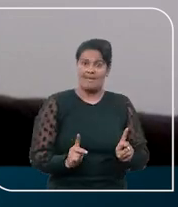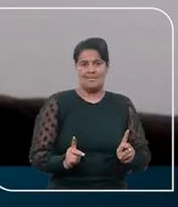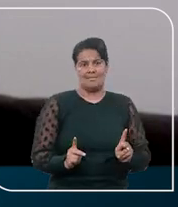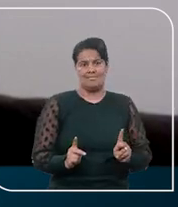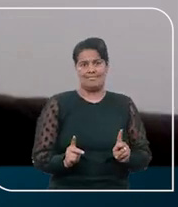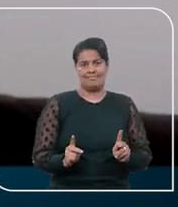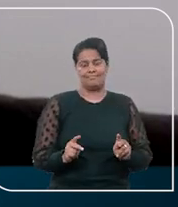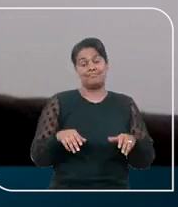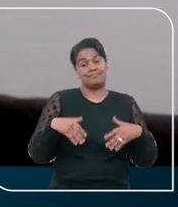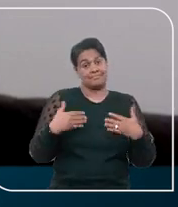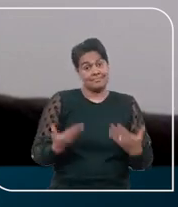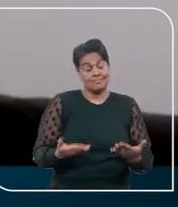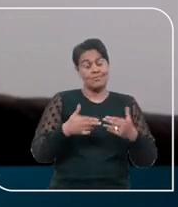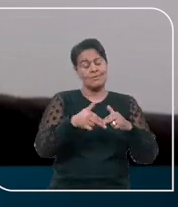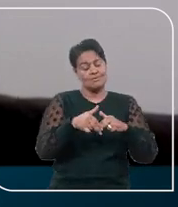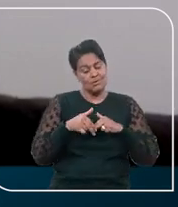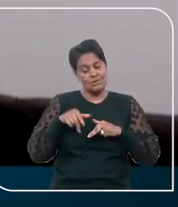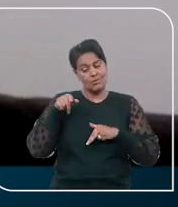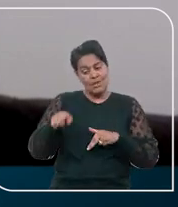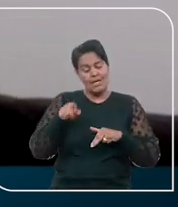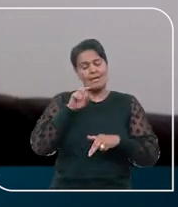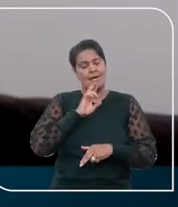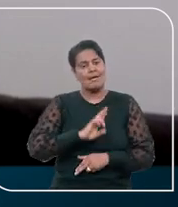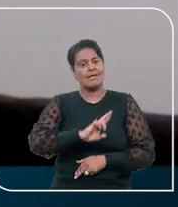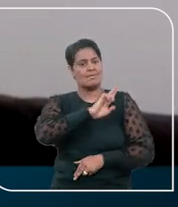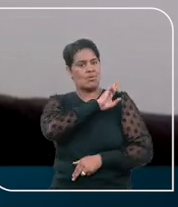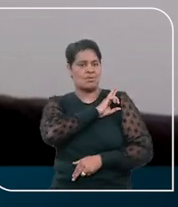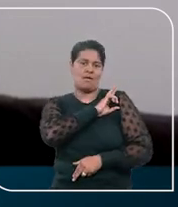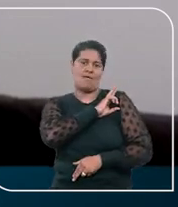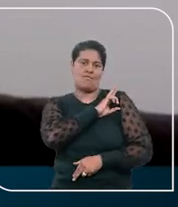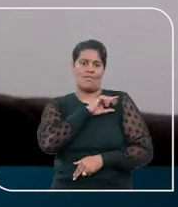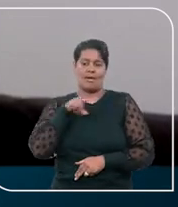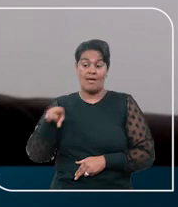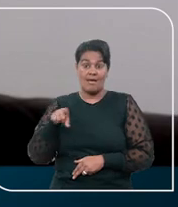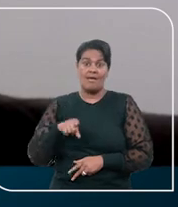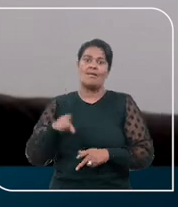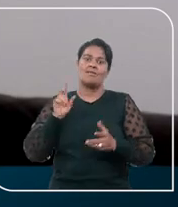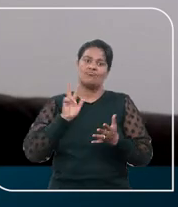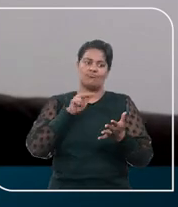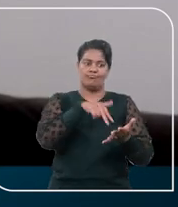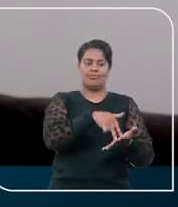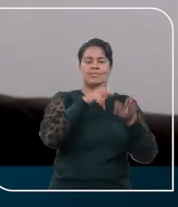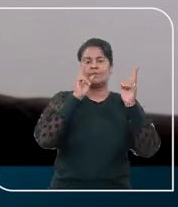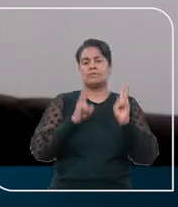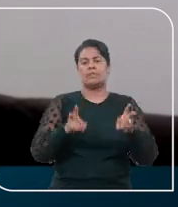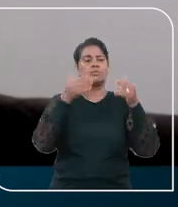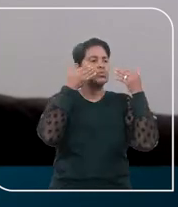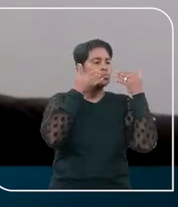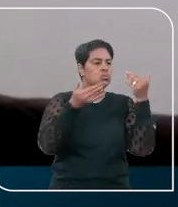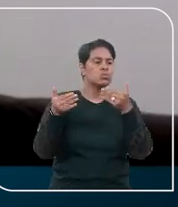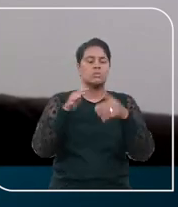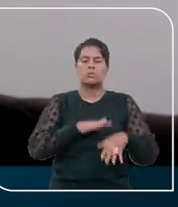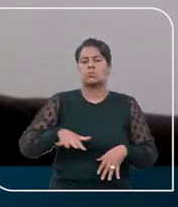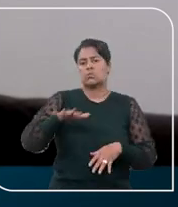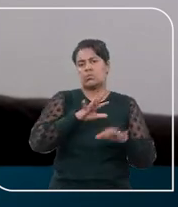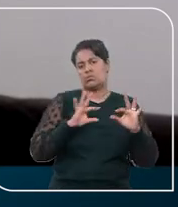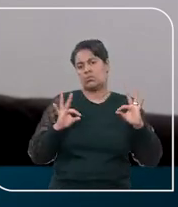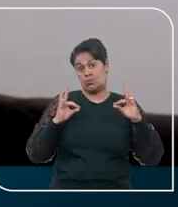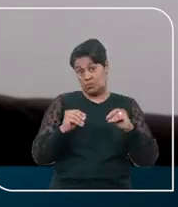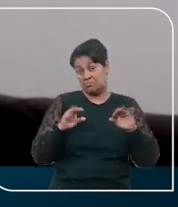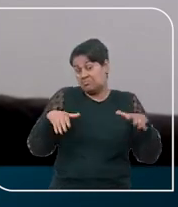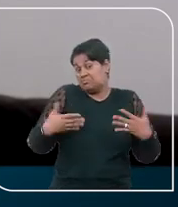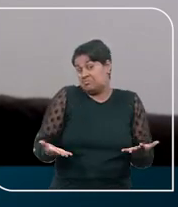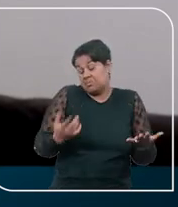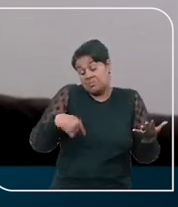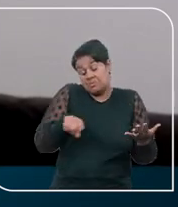justamente pela representatividade ativa e passiva que ele tem perante todos os interesses da coletividade. E daí a gente tem